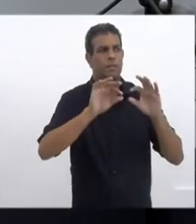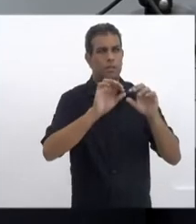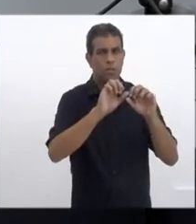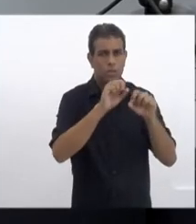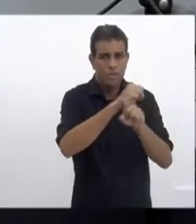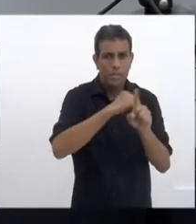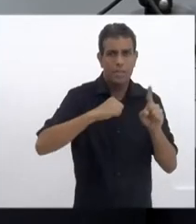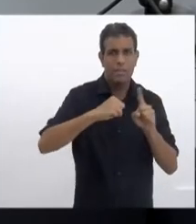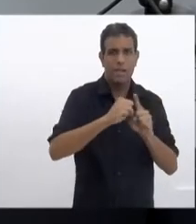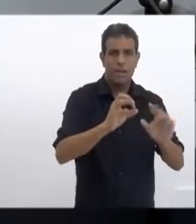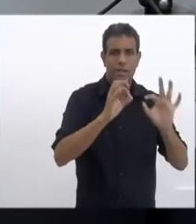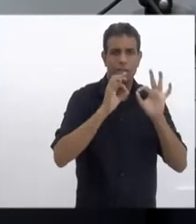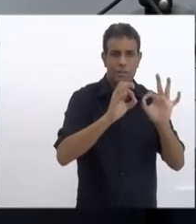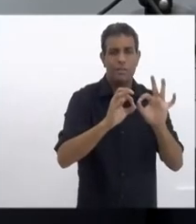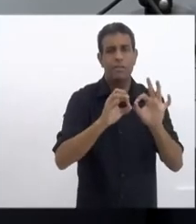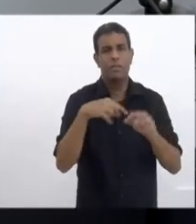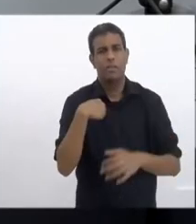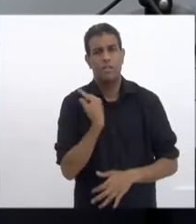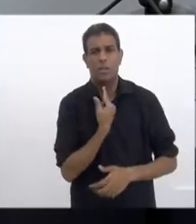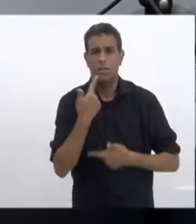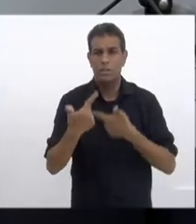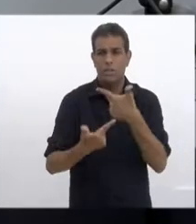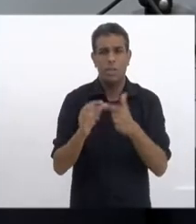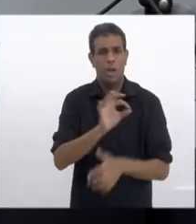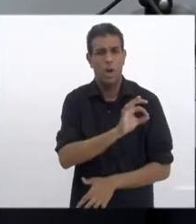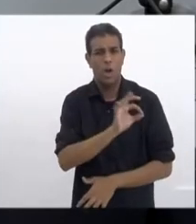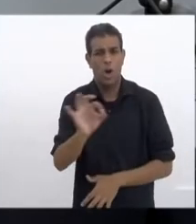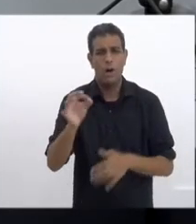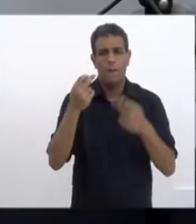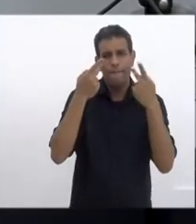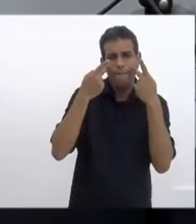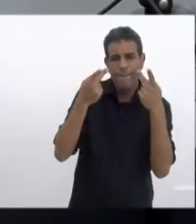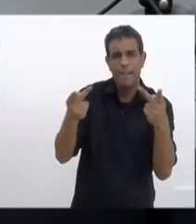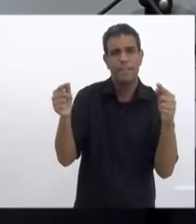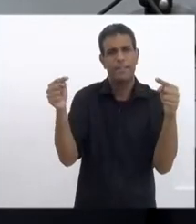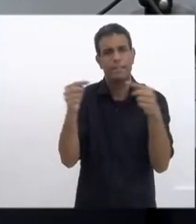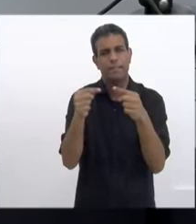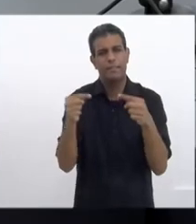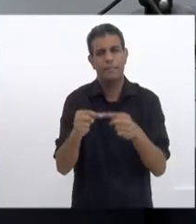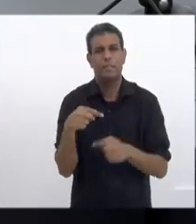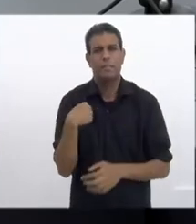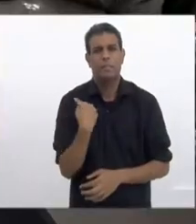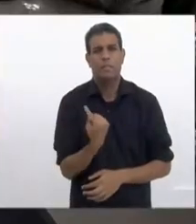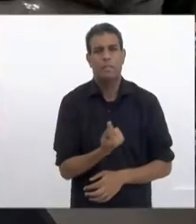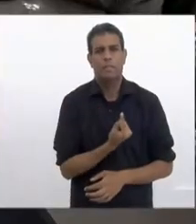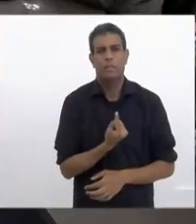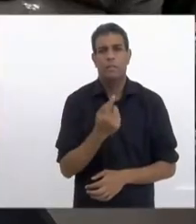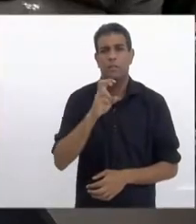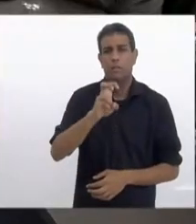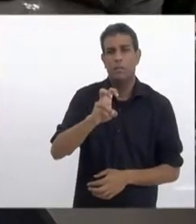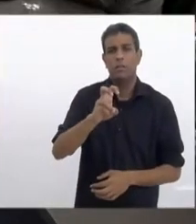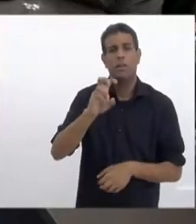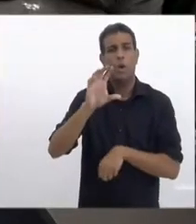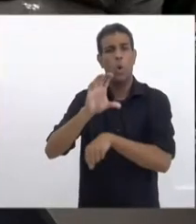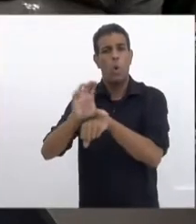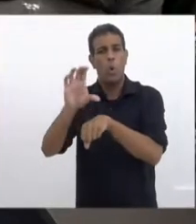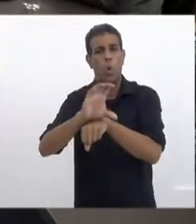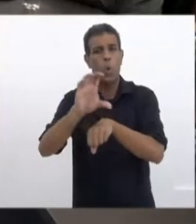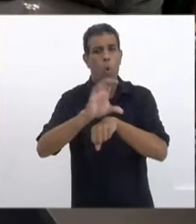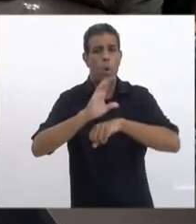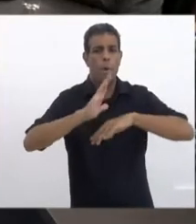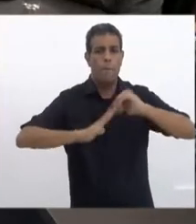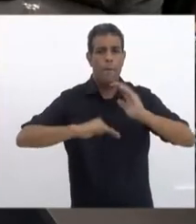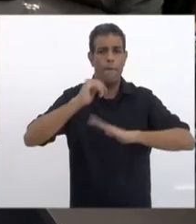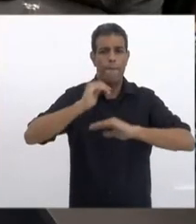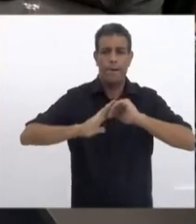Né? Então, nós temos feito um trabalho muito bom nessas visitas à CT. Nós estamos hoje, só no Ebenezer, com 5 cursos, né, de qualificação